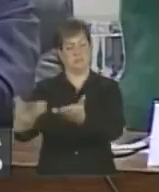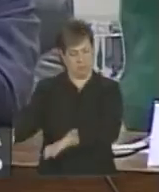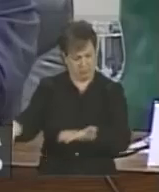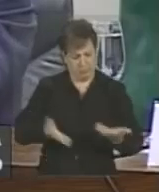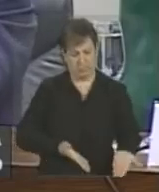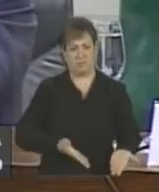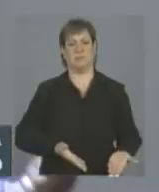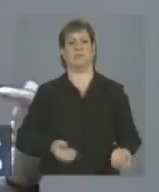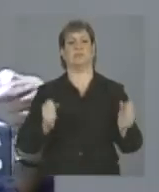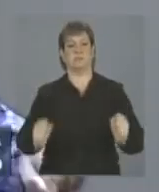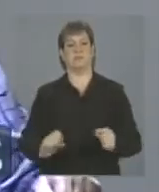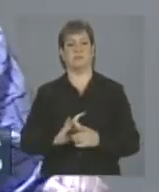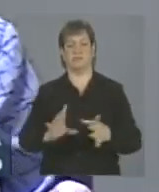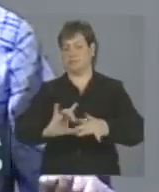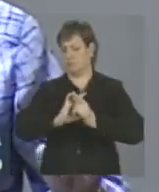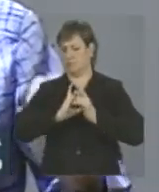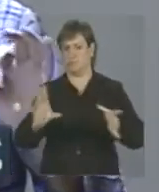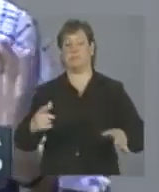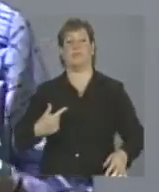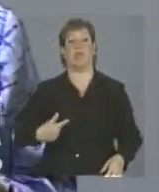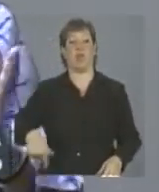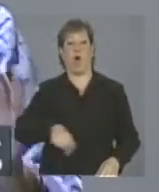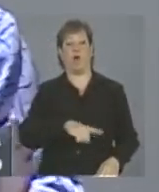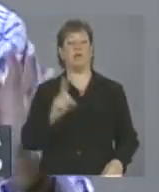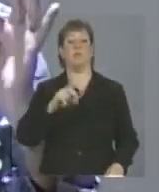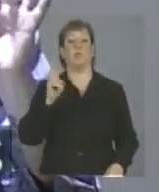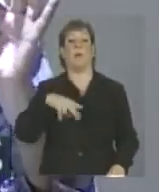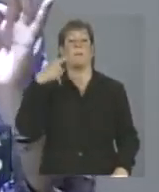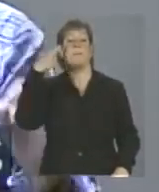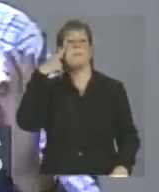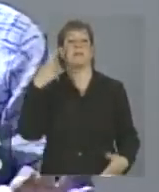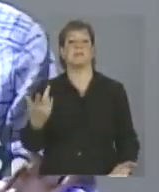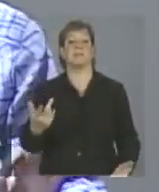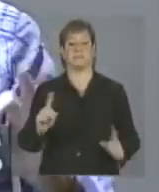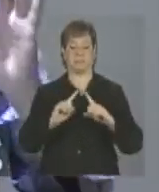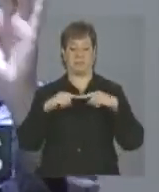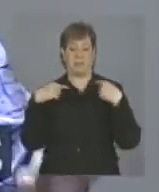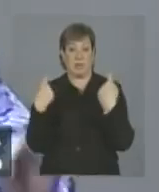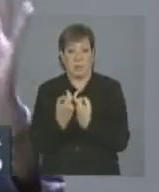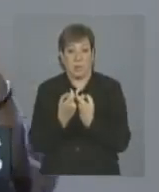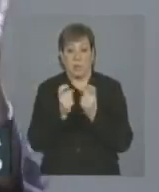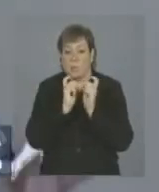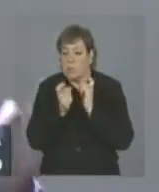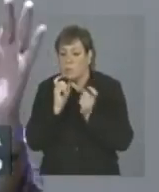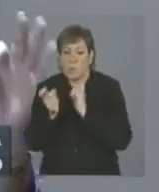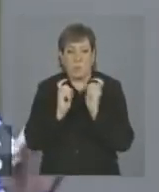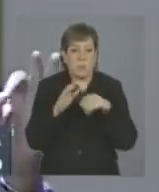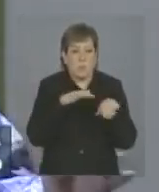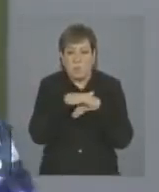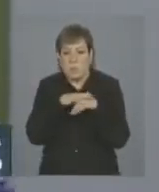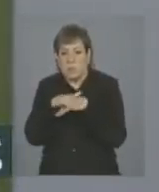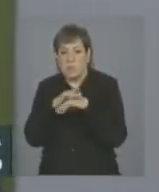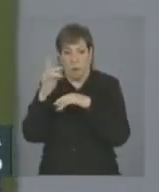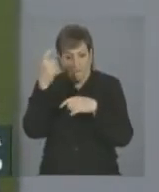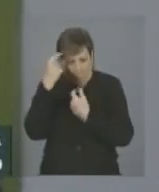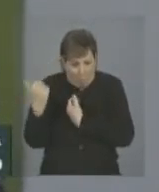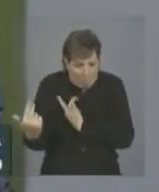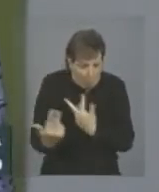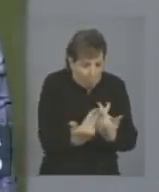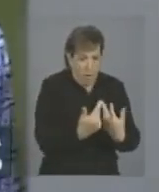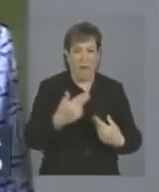Nós não achamos que nós temos de nos reunir só com as pessoas que pensam iguais a